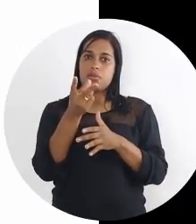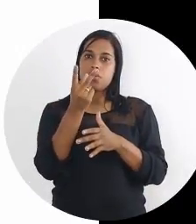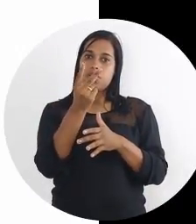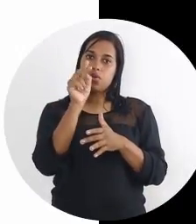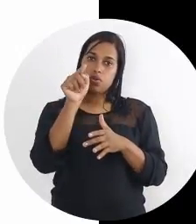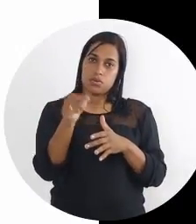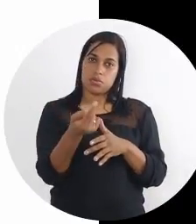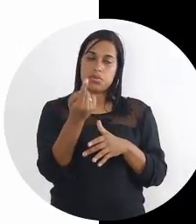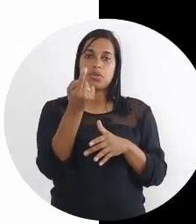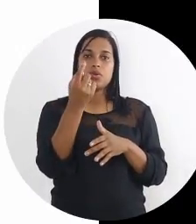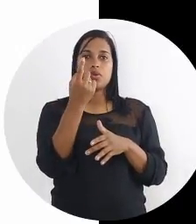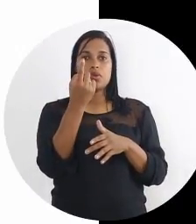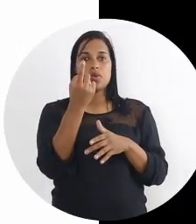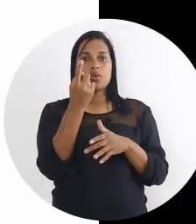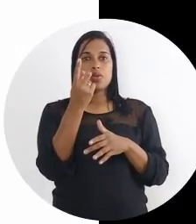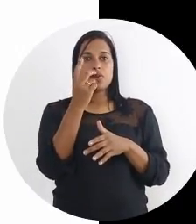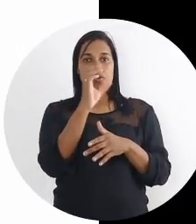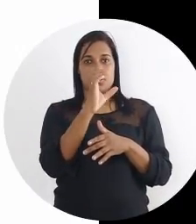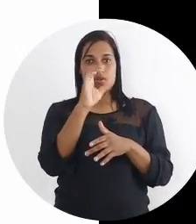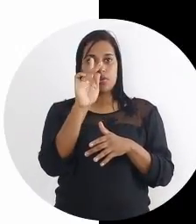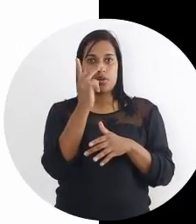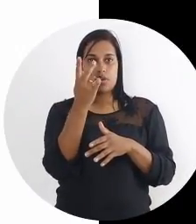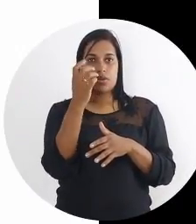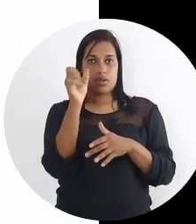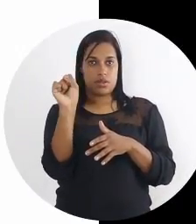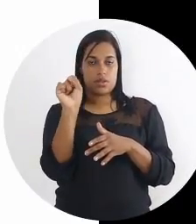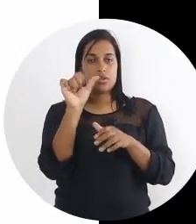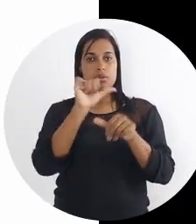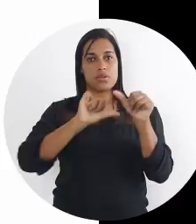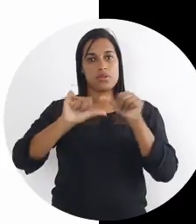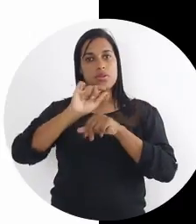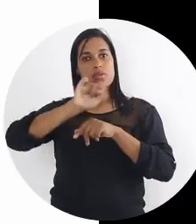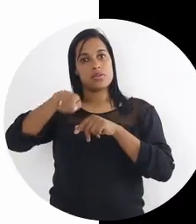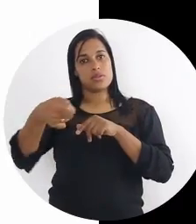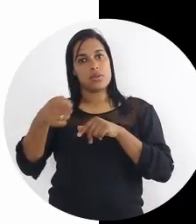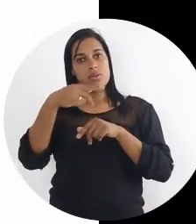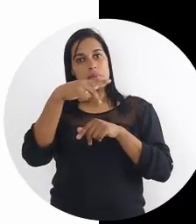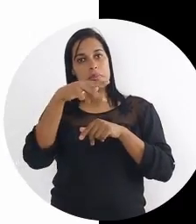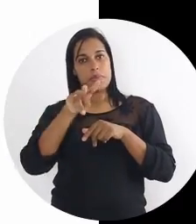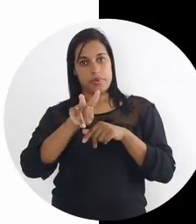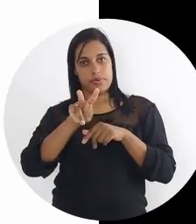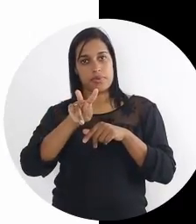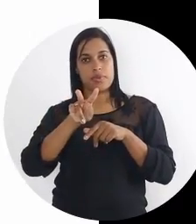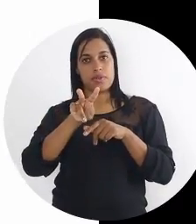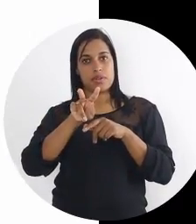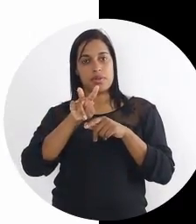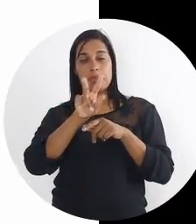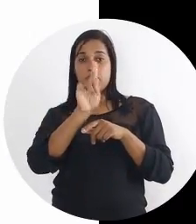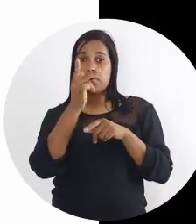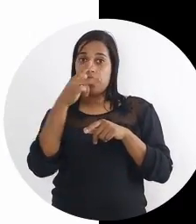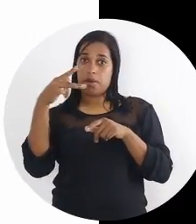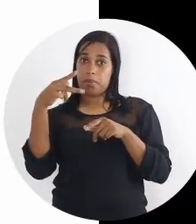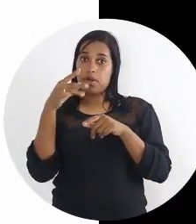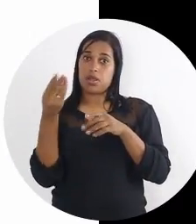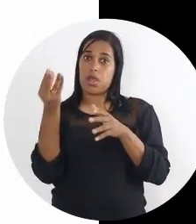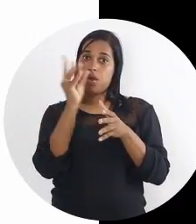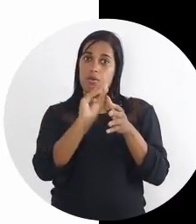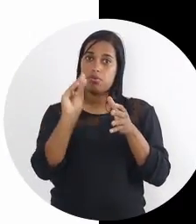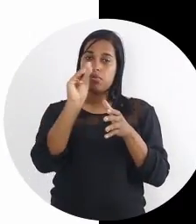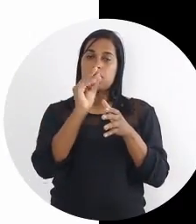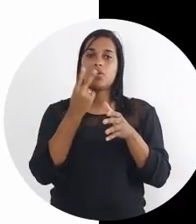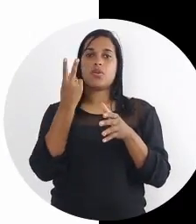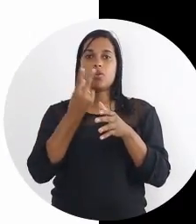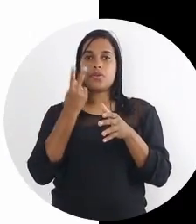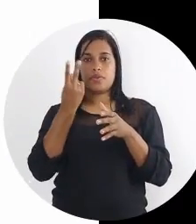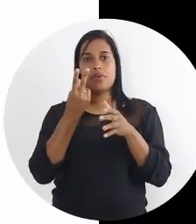digite 2.000, seguido de CHS para trocarmos o sinal e depois PV, para sinalizar para HP que nós estamos inserindo o valor do